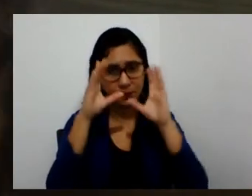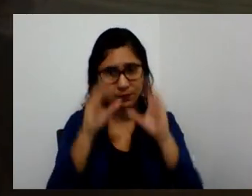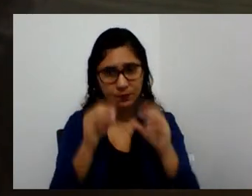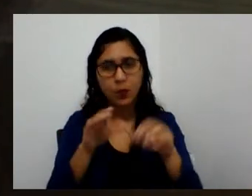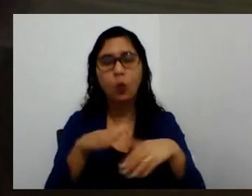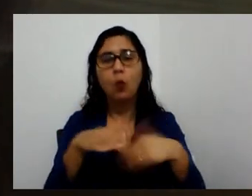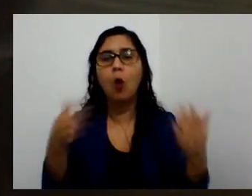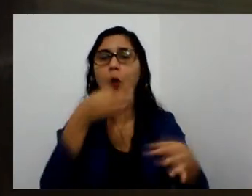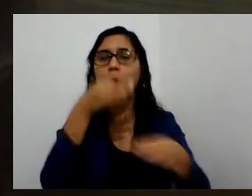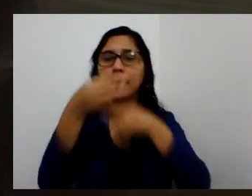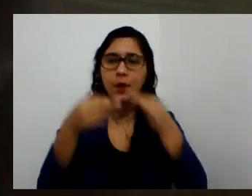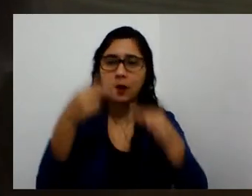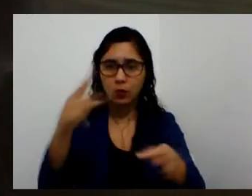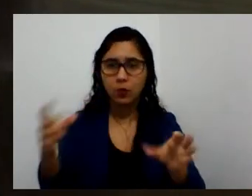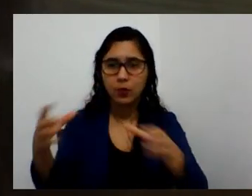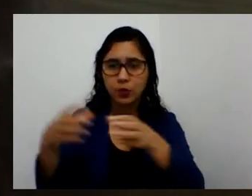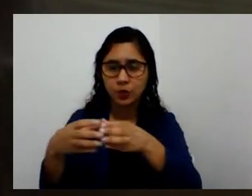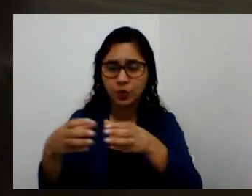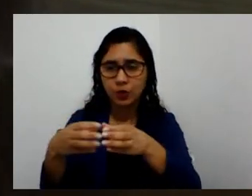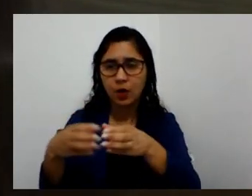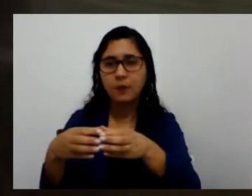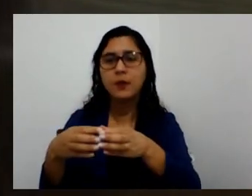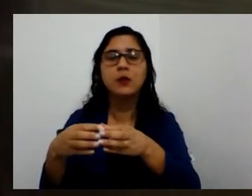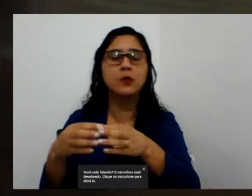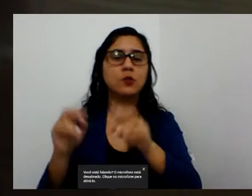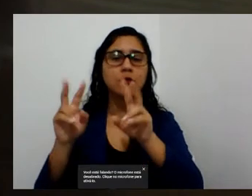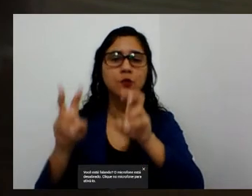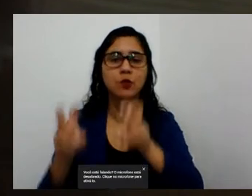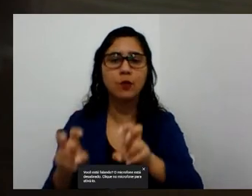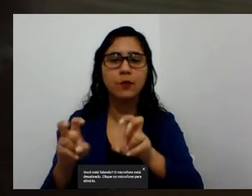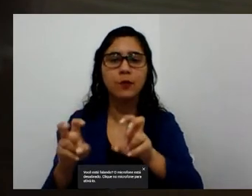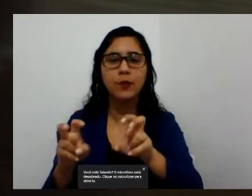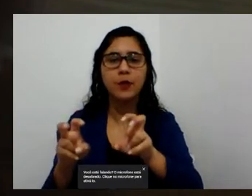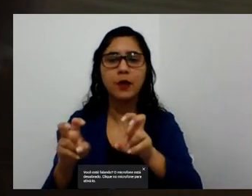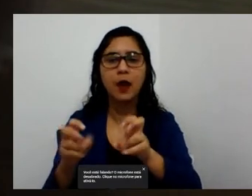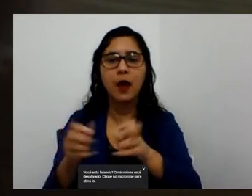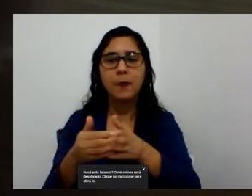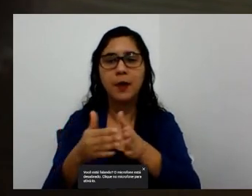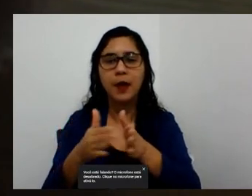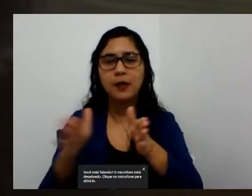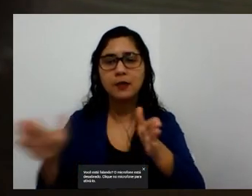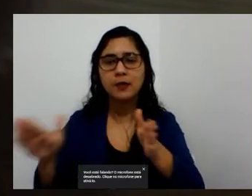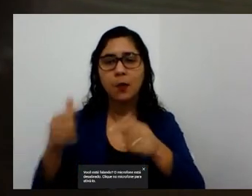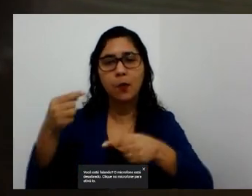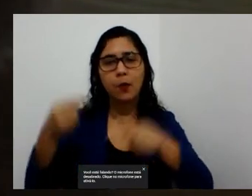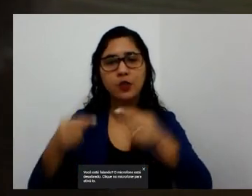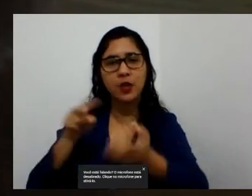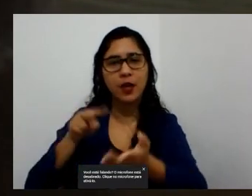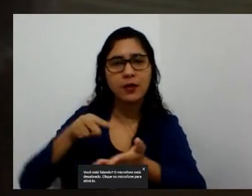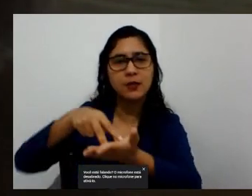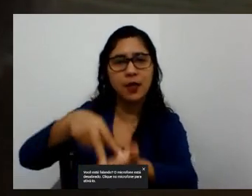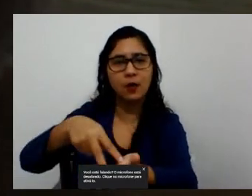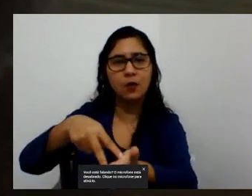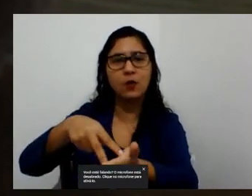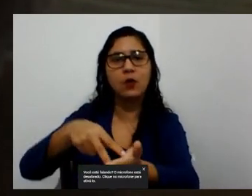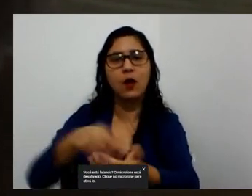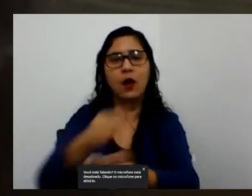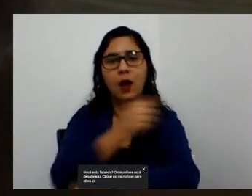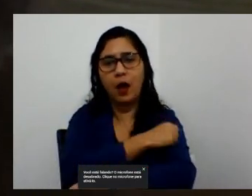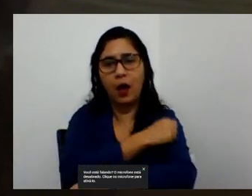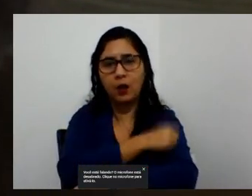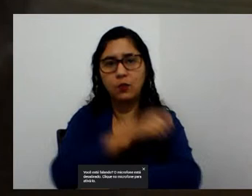das chapas no que diz respeito à ampliação das políticas de ações afirmativas para os alunos de programas